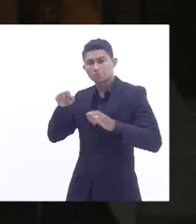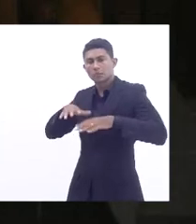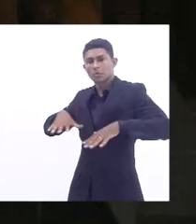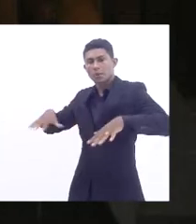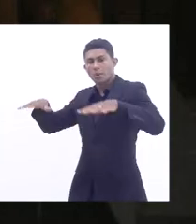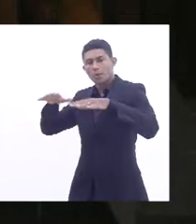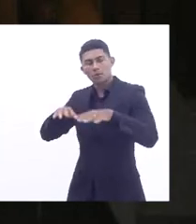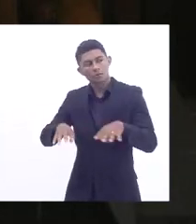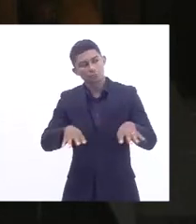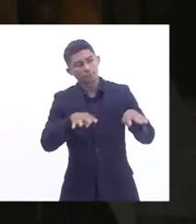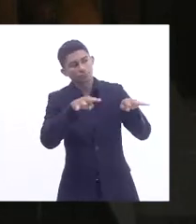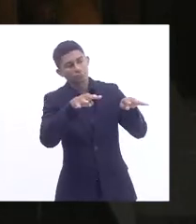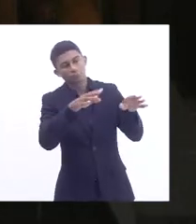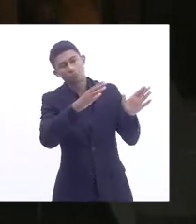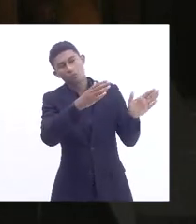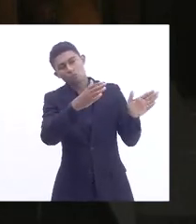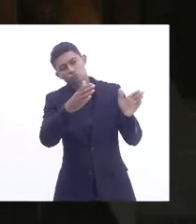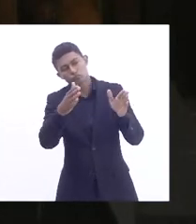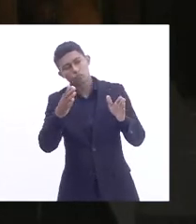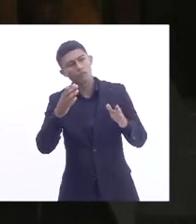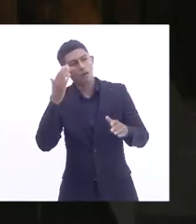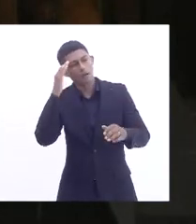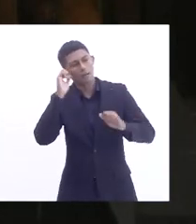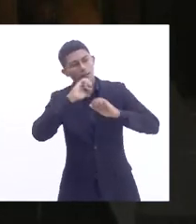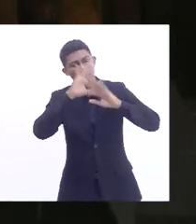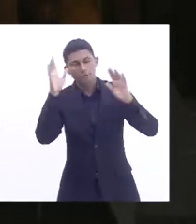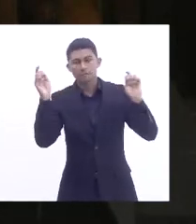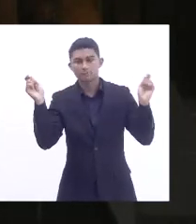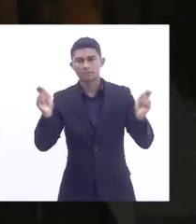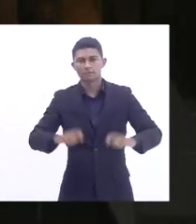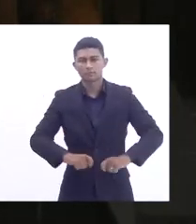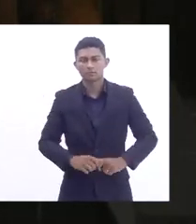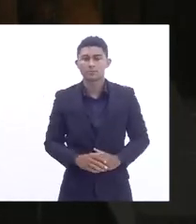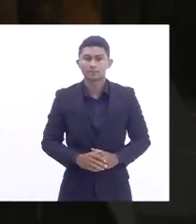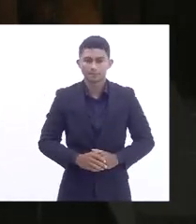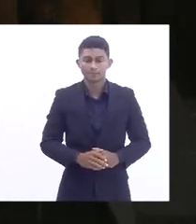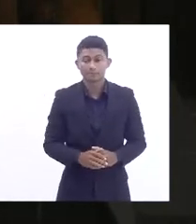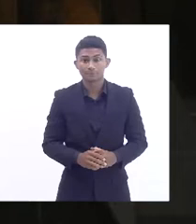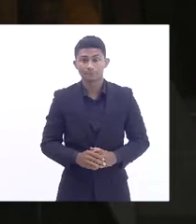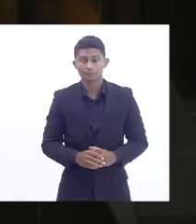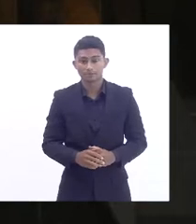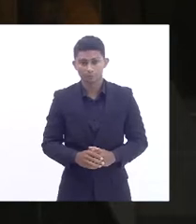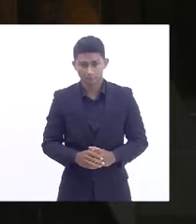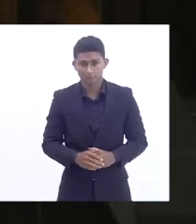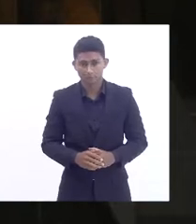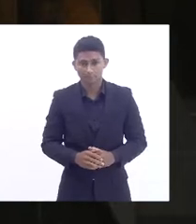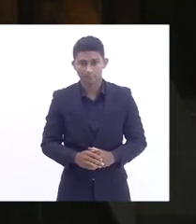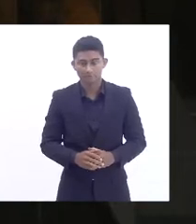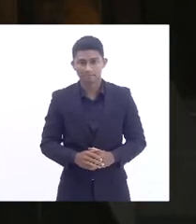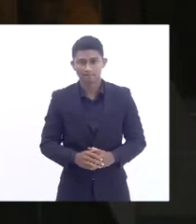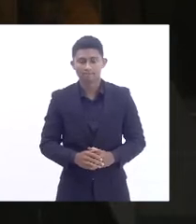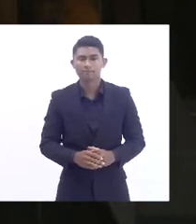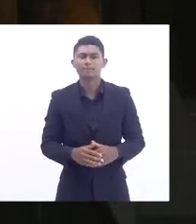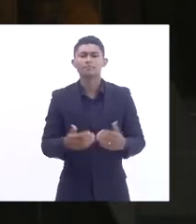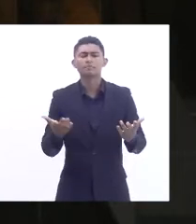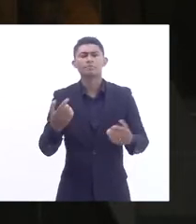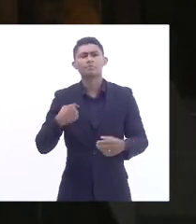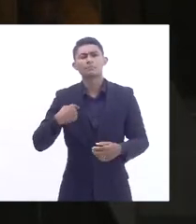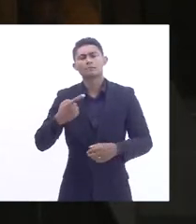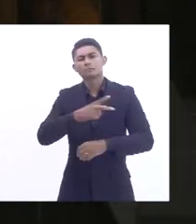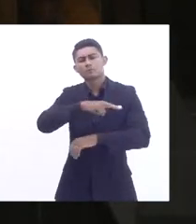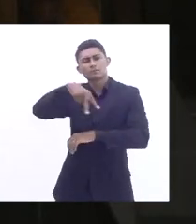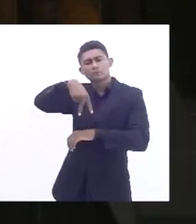aos deficientes auditivos. Senhora presidente, o que me traz